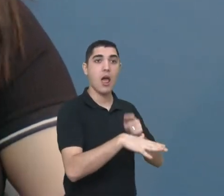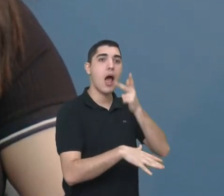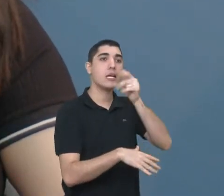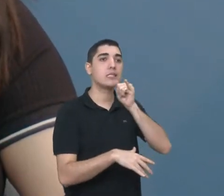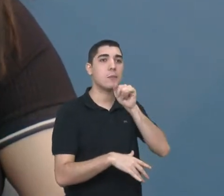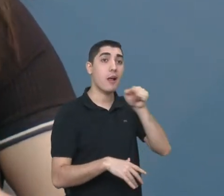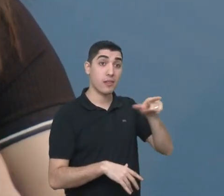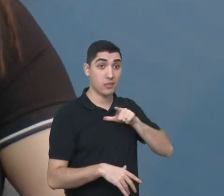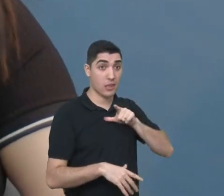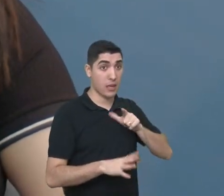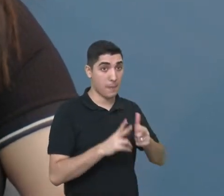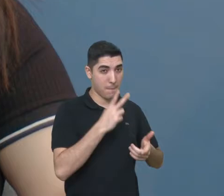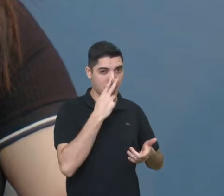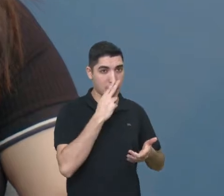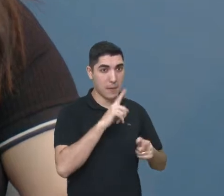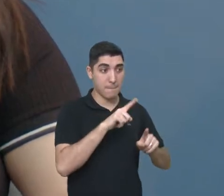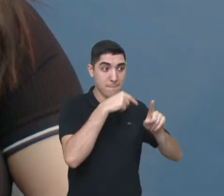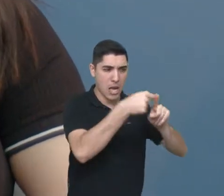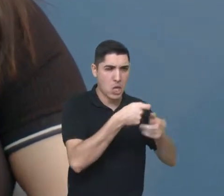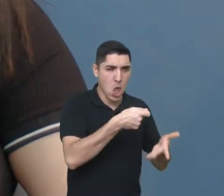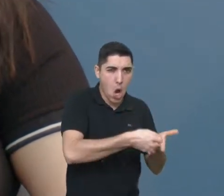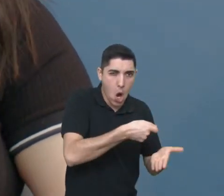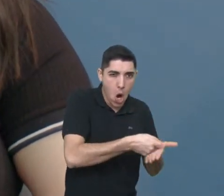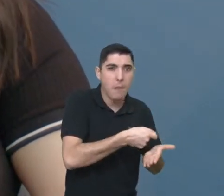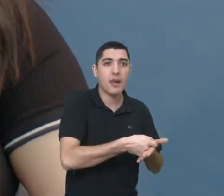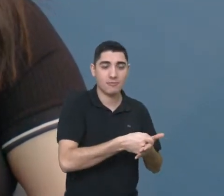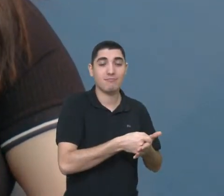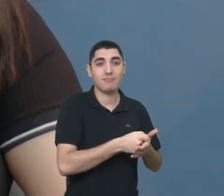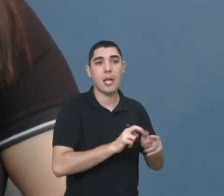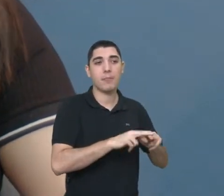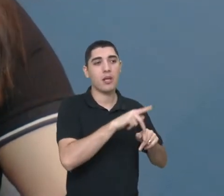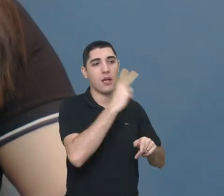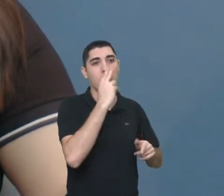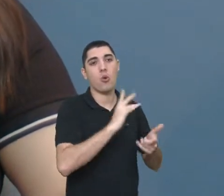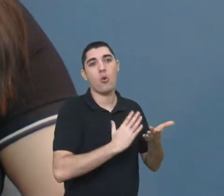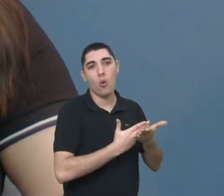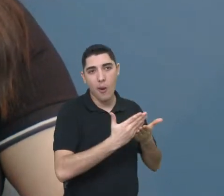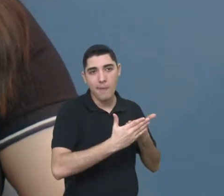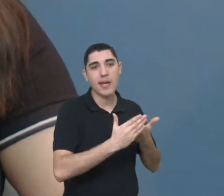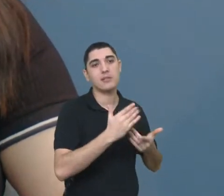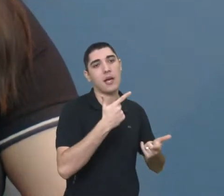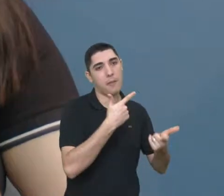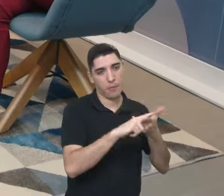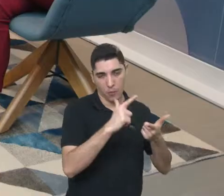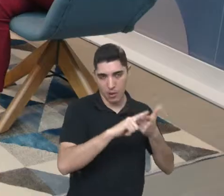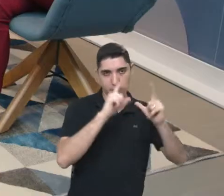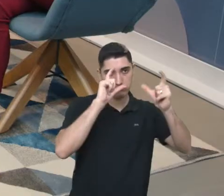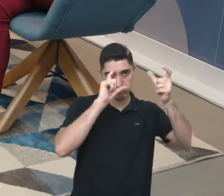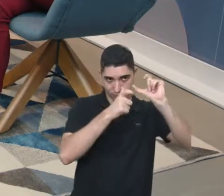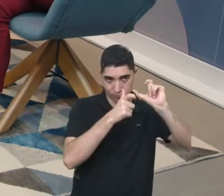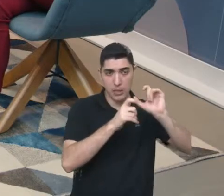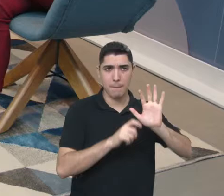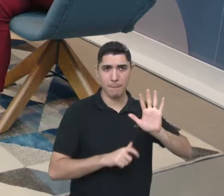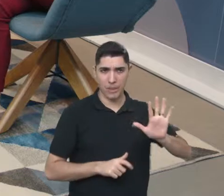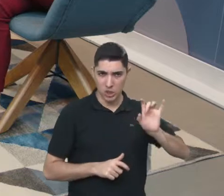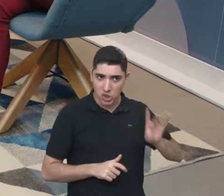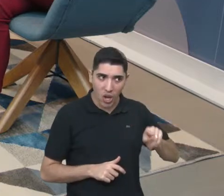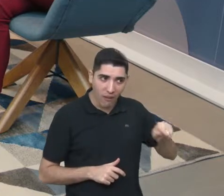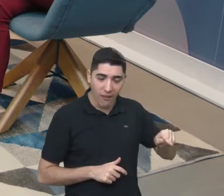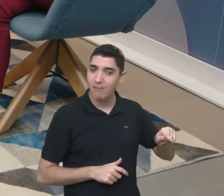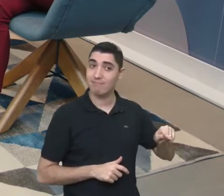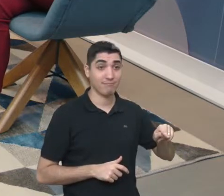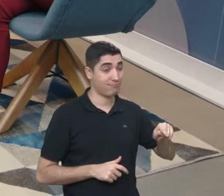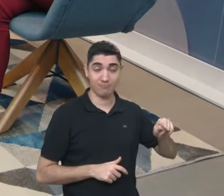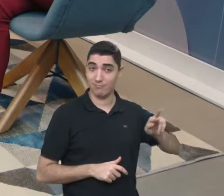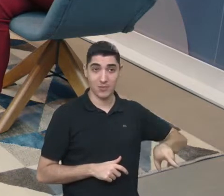mais cobrada, né, um ambiente mais tóxico, e a partir daí ela desenvolve o transtorno. Mas não é só isso, né? Existe